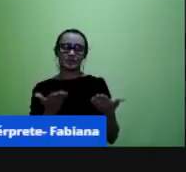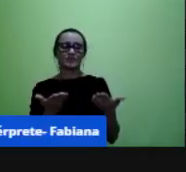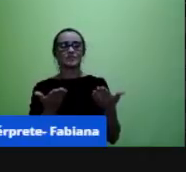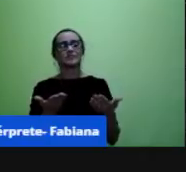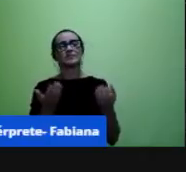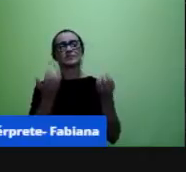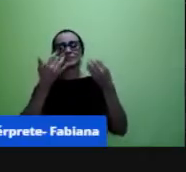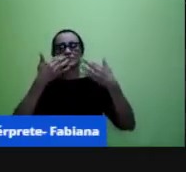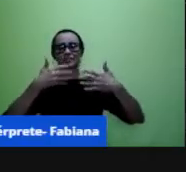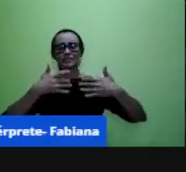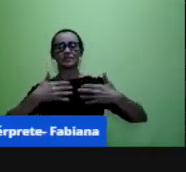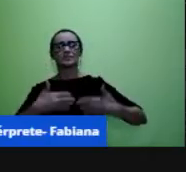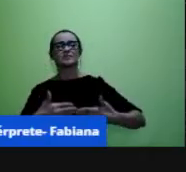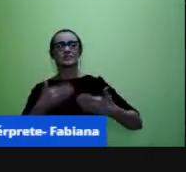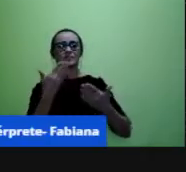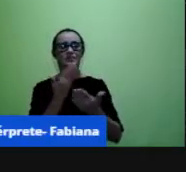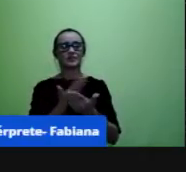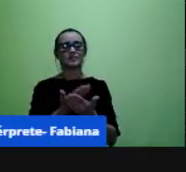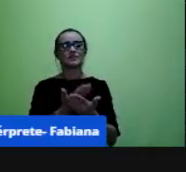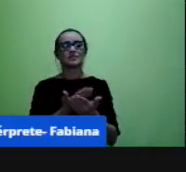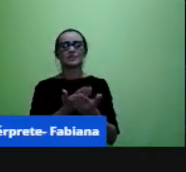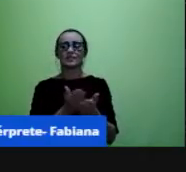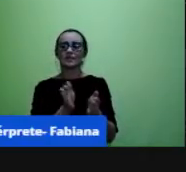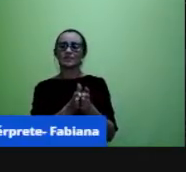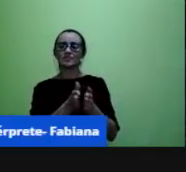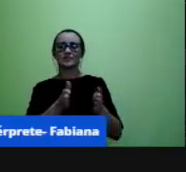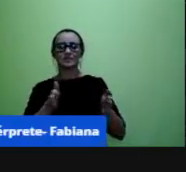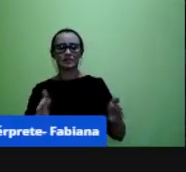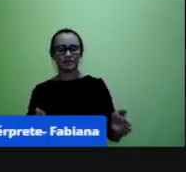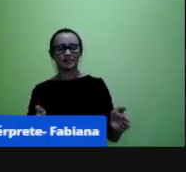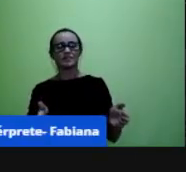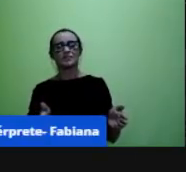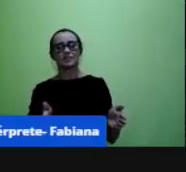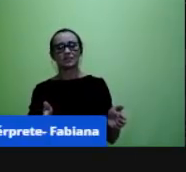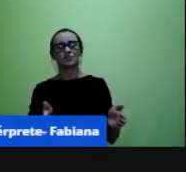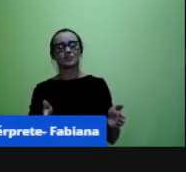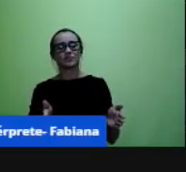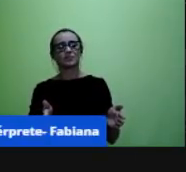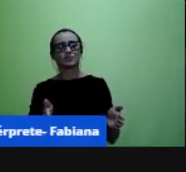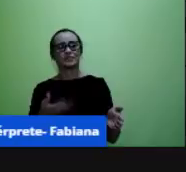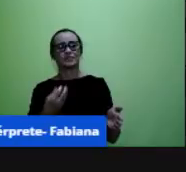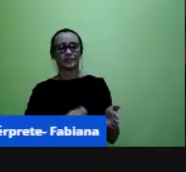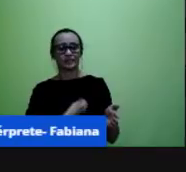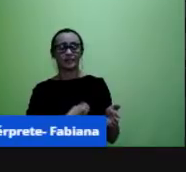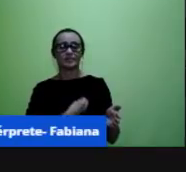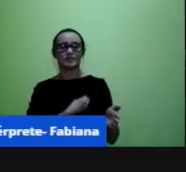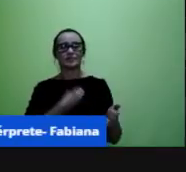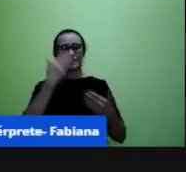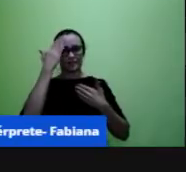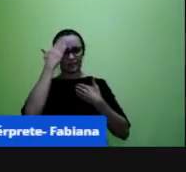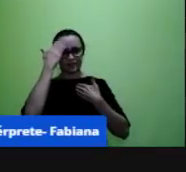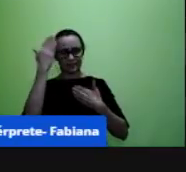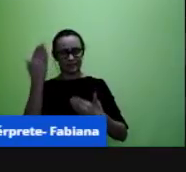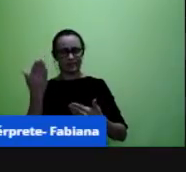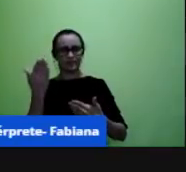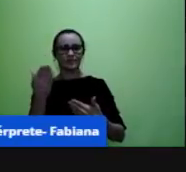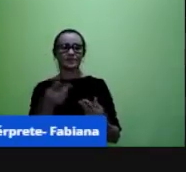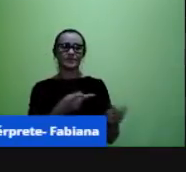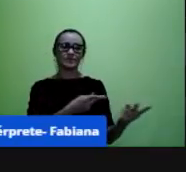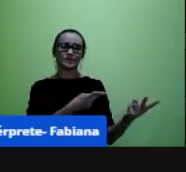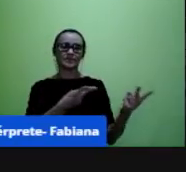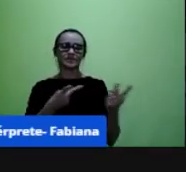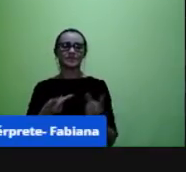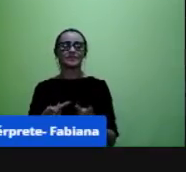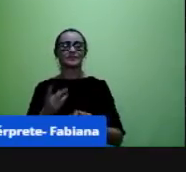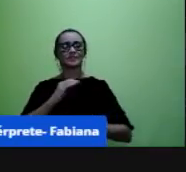sobre essas aulas durante esse período que a gente está vivenciando aí de pandemia. Tá? Então, eu agradeço o convite da